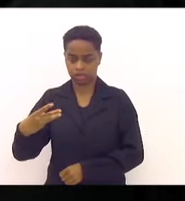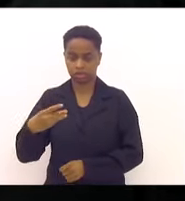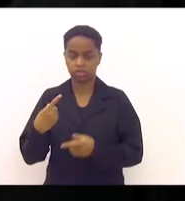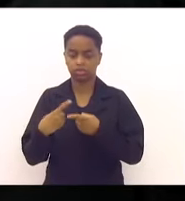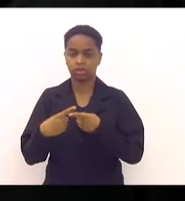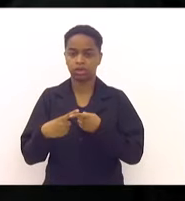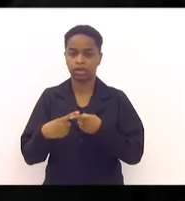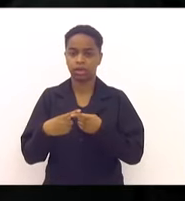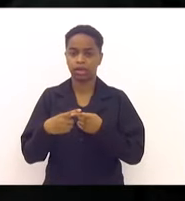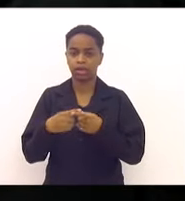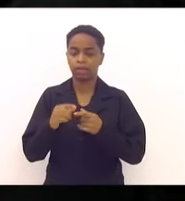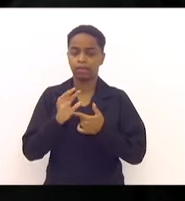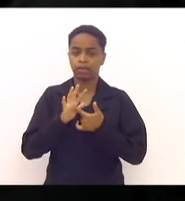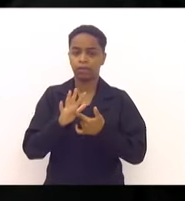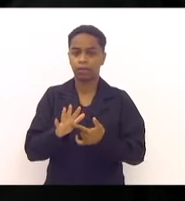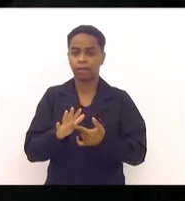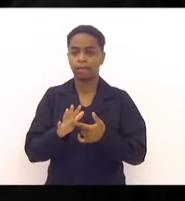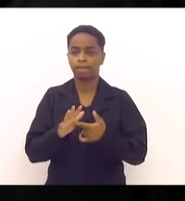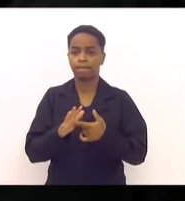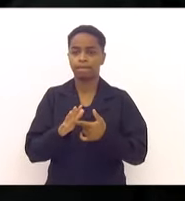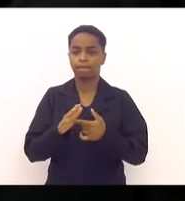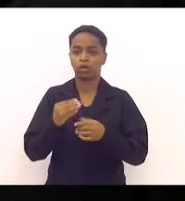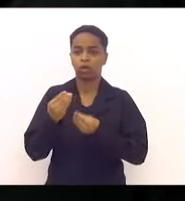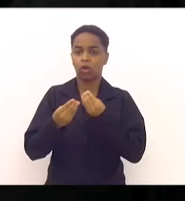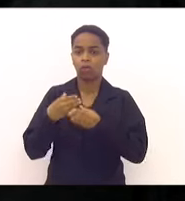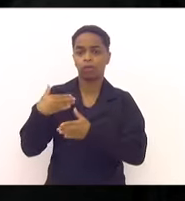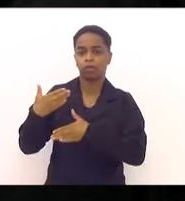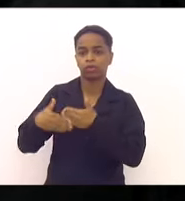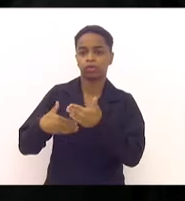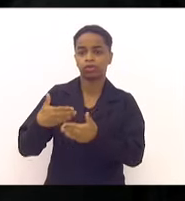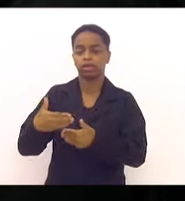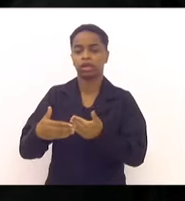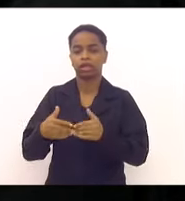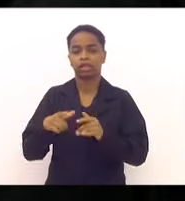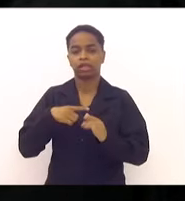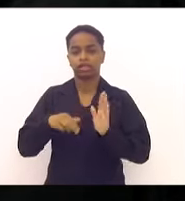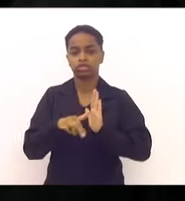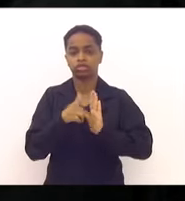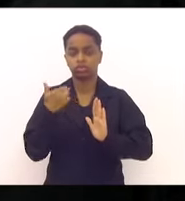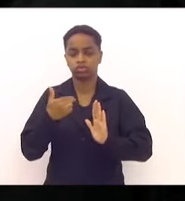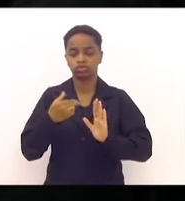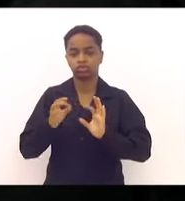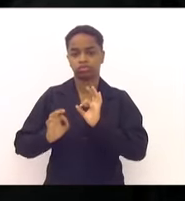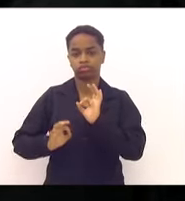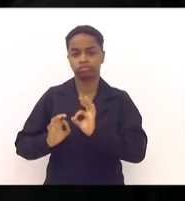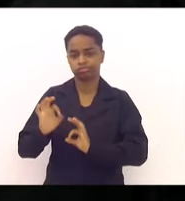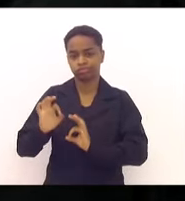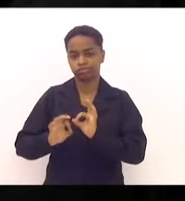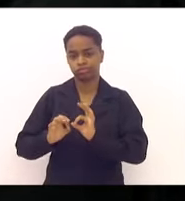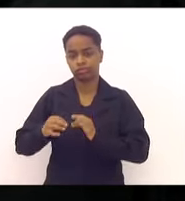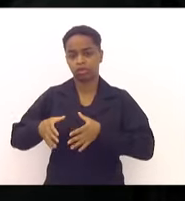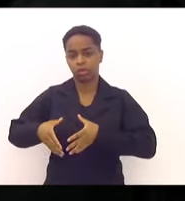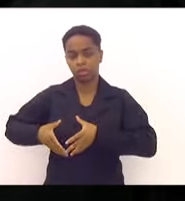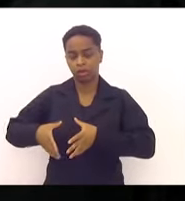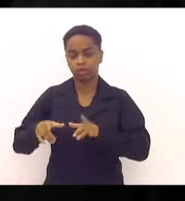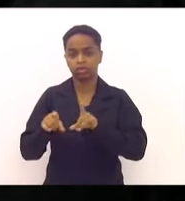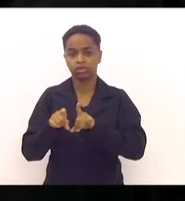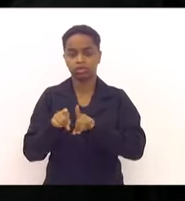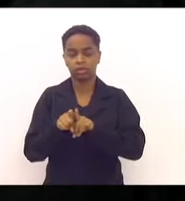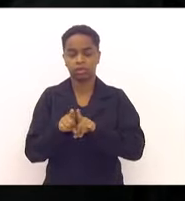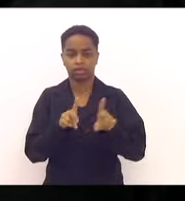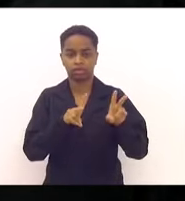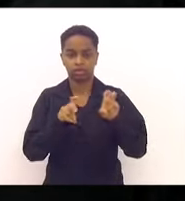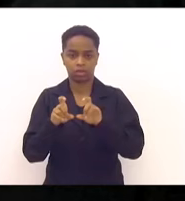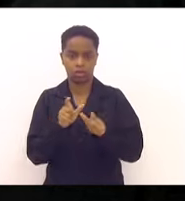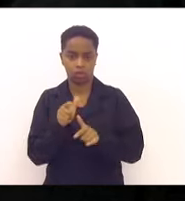determina o procedimento para a realização de cirurgia plástica reparadora da mama nos casos em que menciona e dá outras